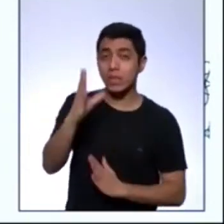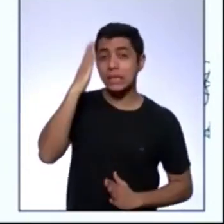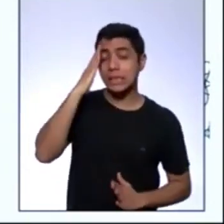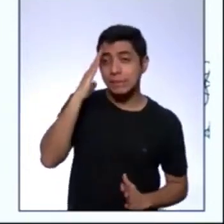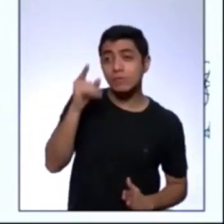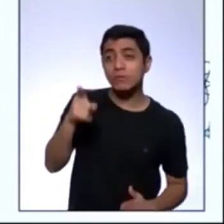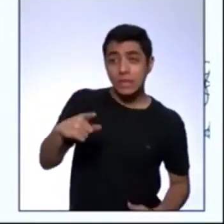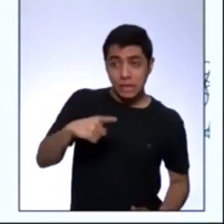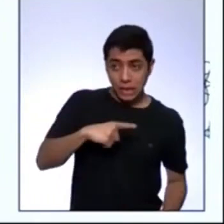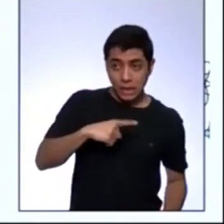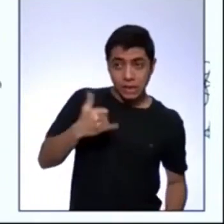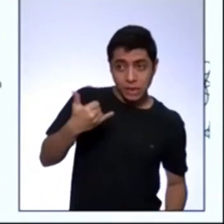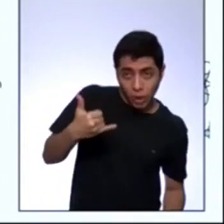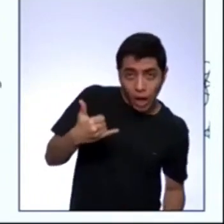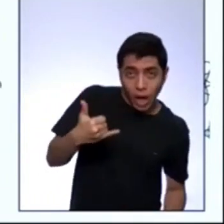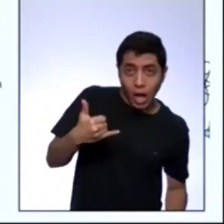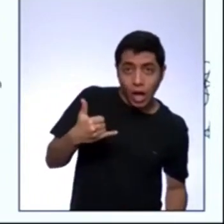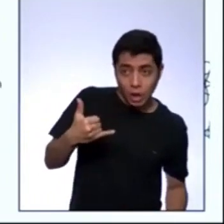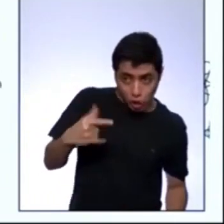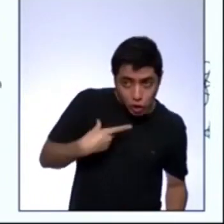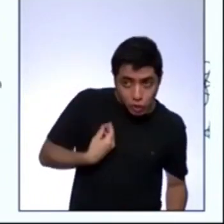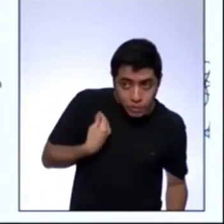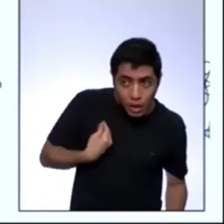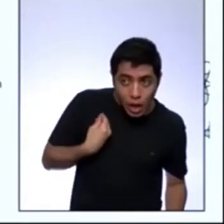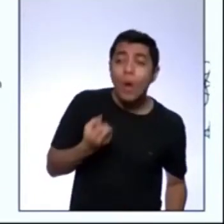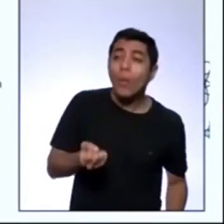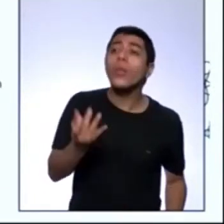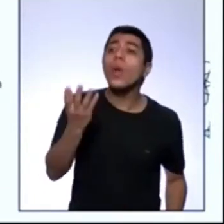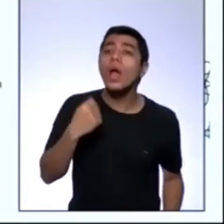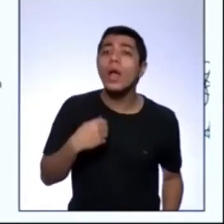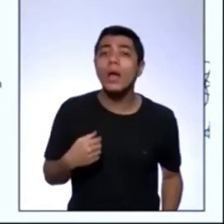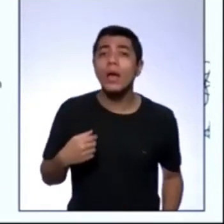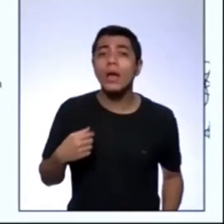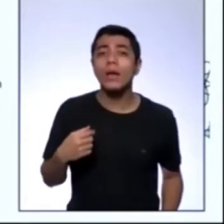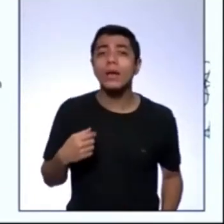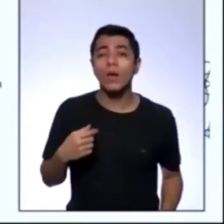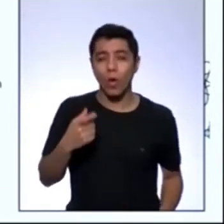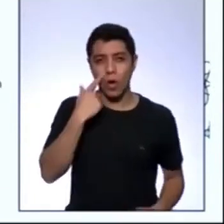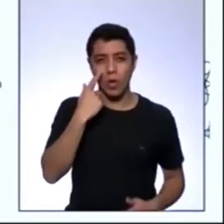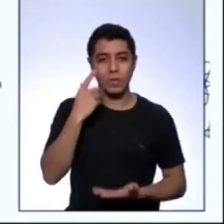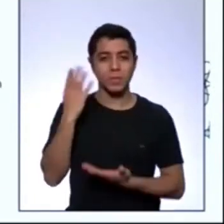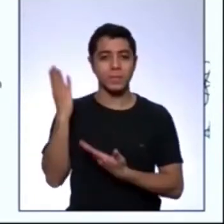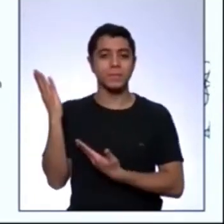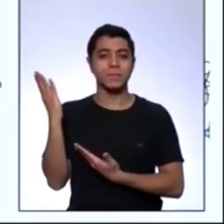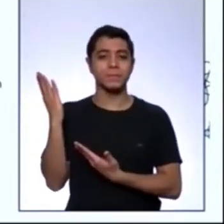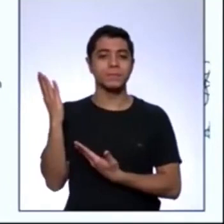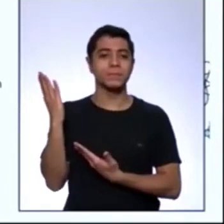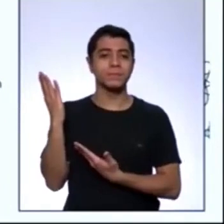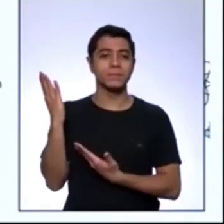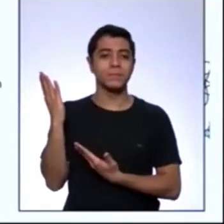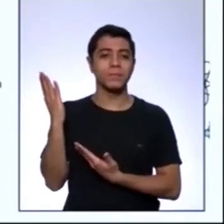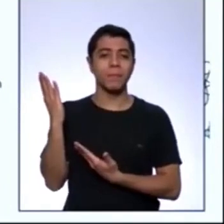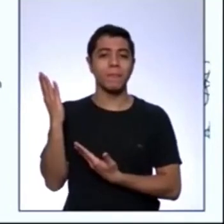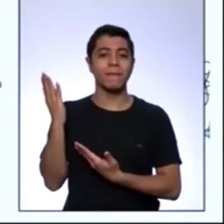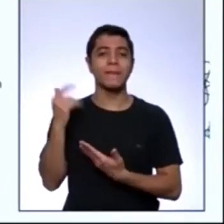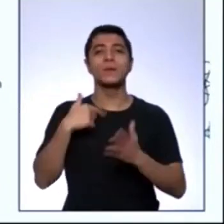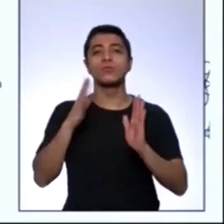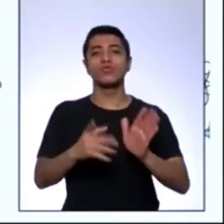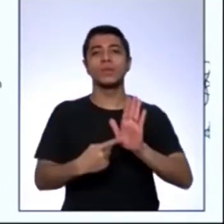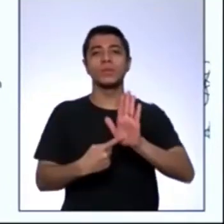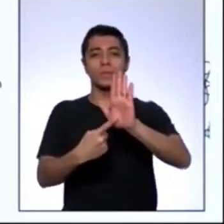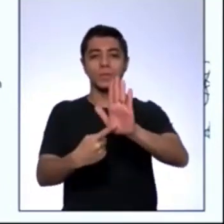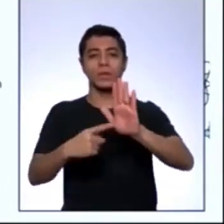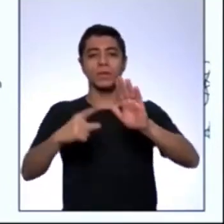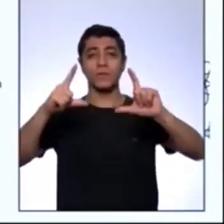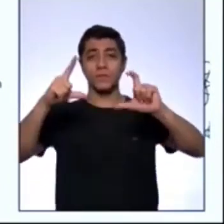Ah tá bom beleza vamos lá eu dei um um um nesse nesse nesse plano aí gente